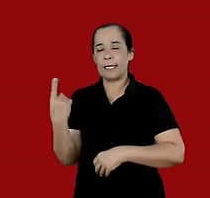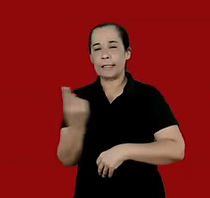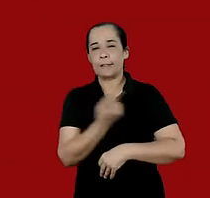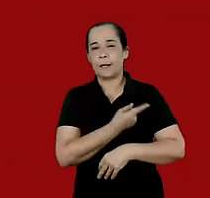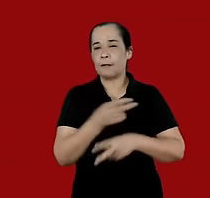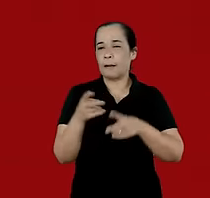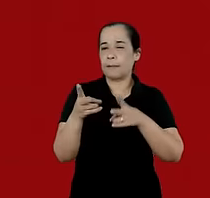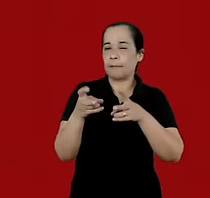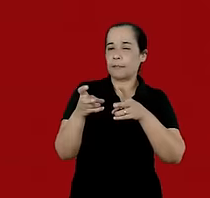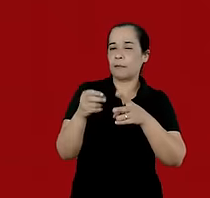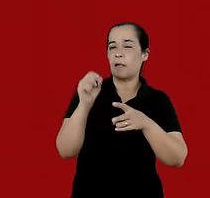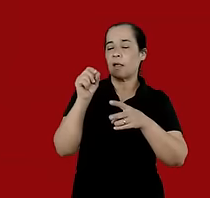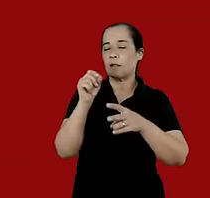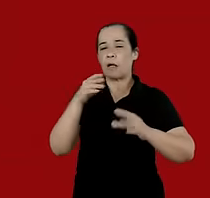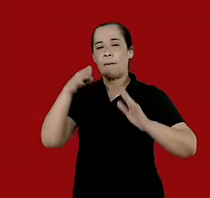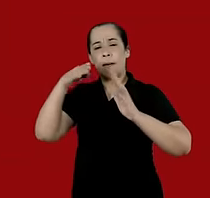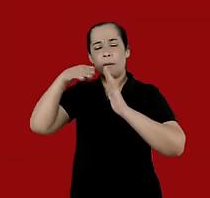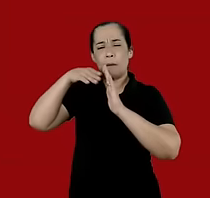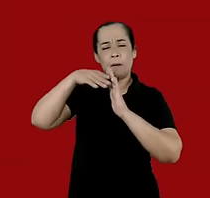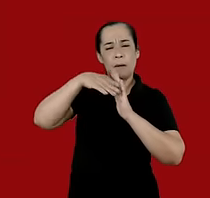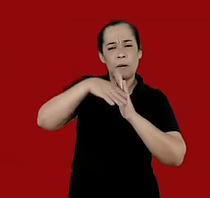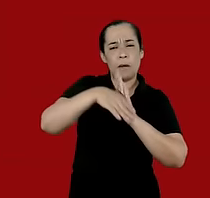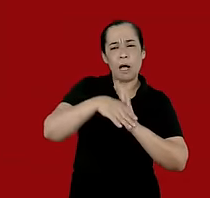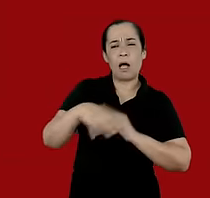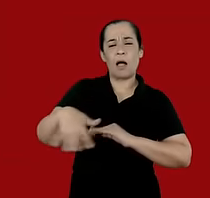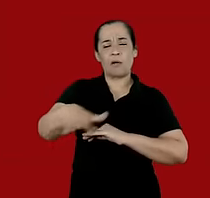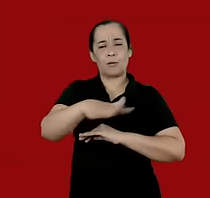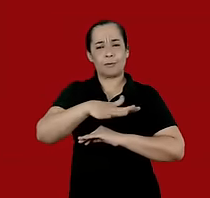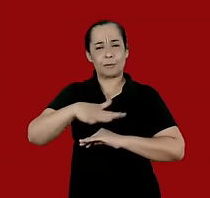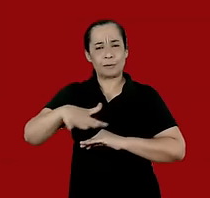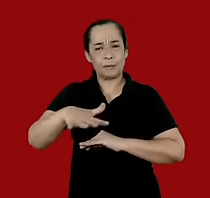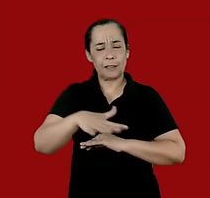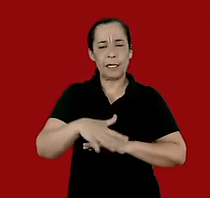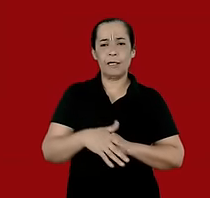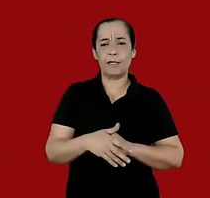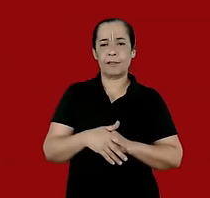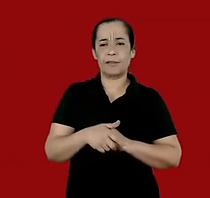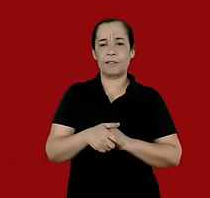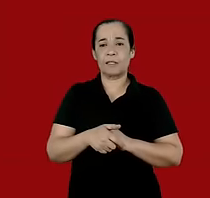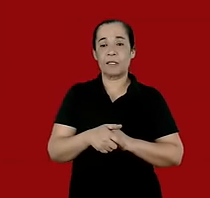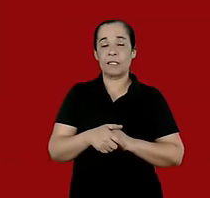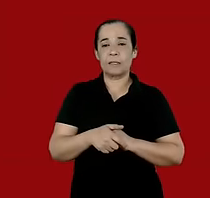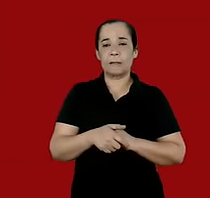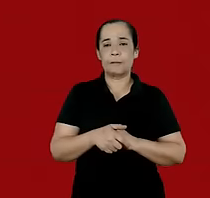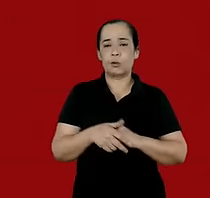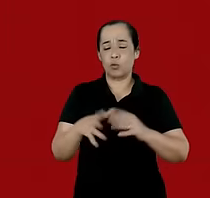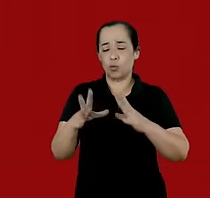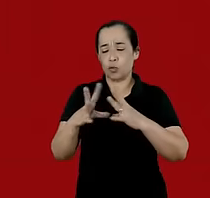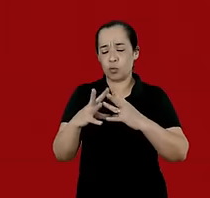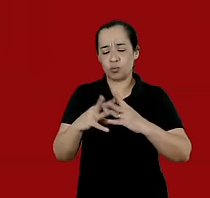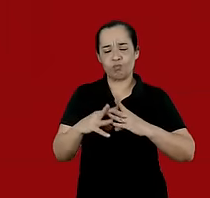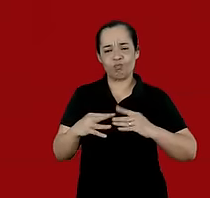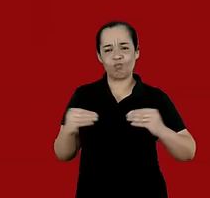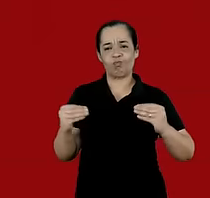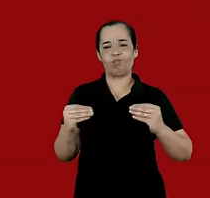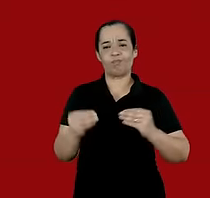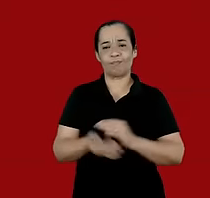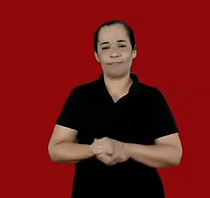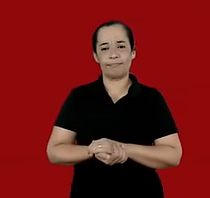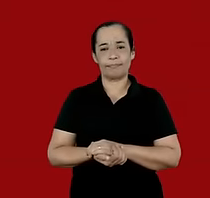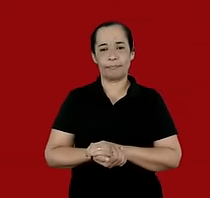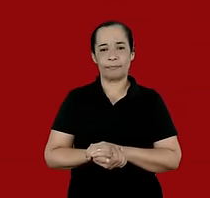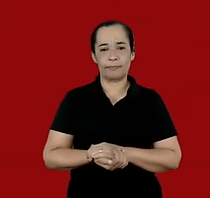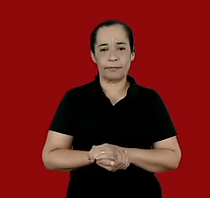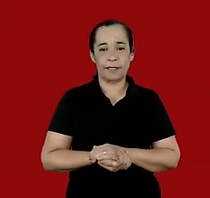quedas né os cenários os ambientes que a gente rendeu abaixo CDI vão ficando cada vez mais escassos Felipe Felipe só